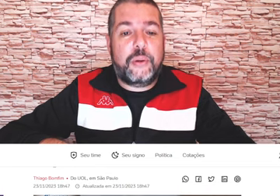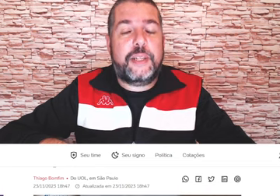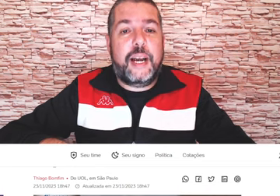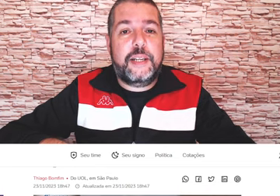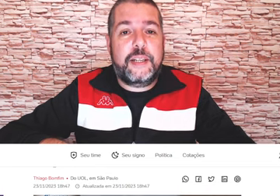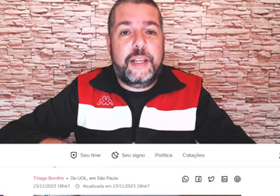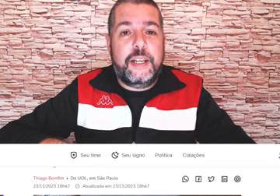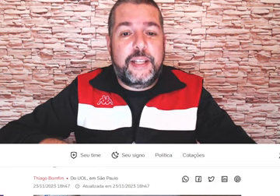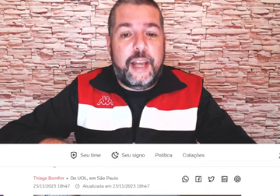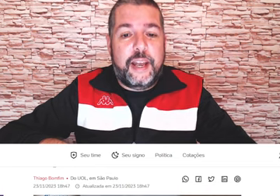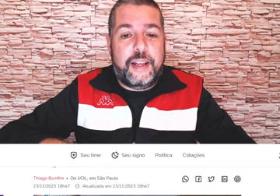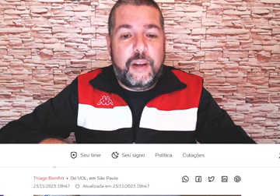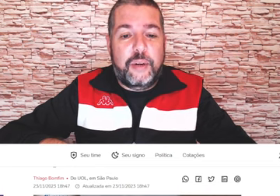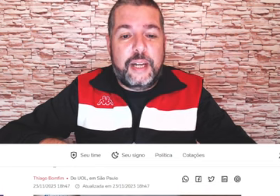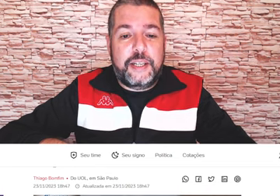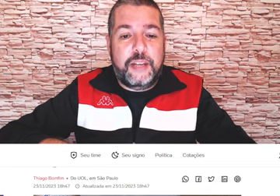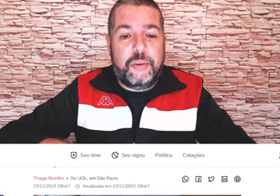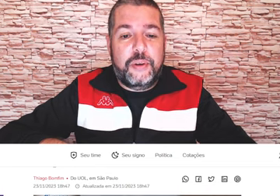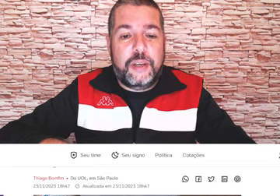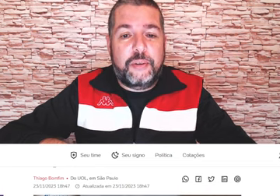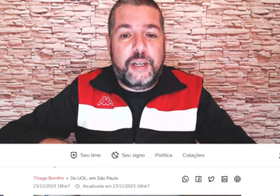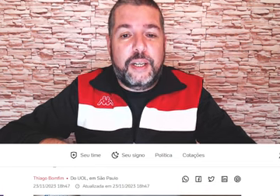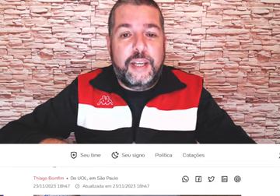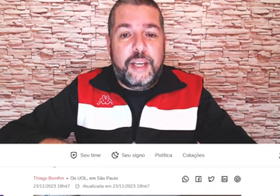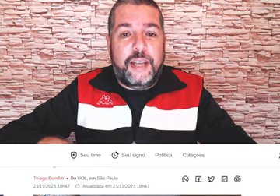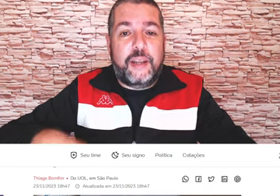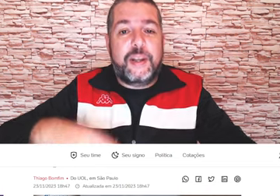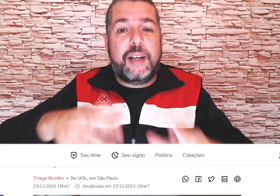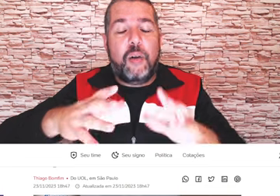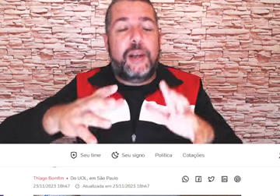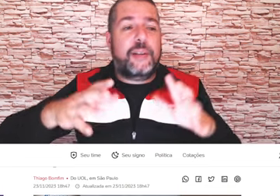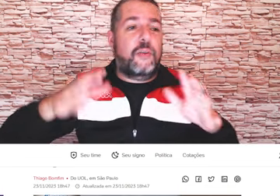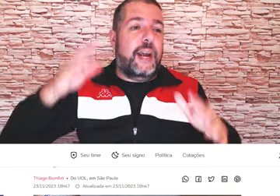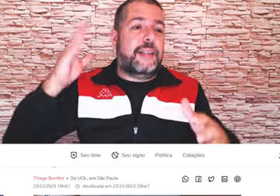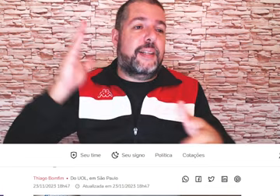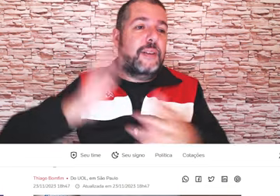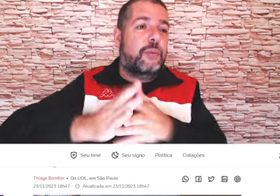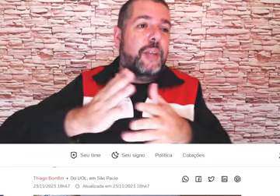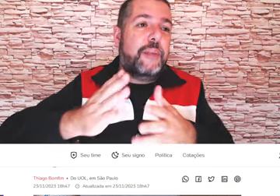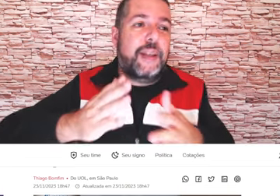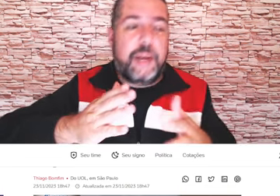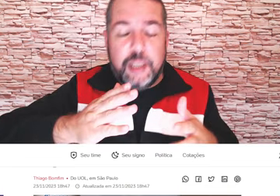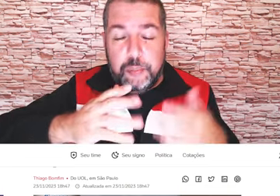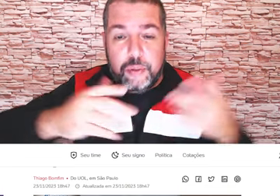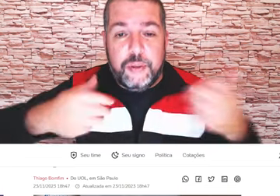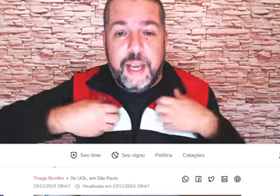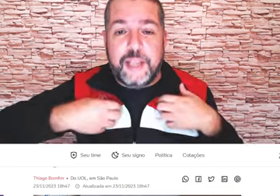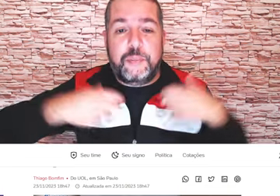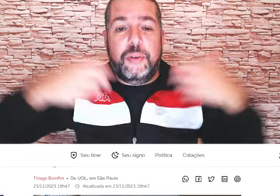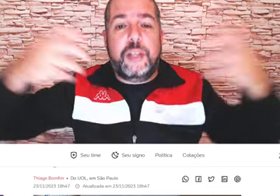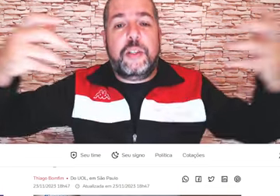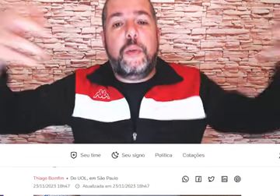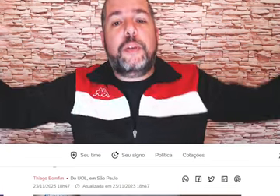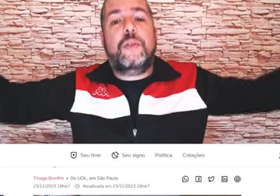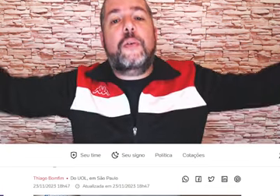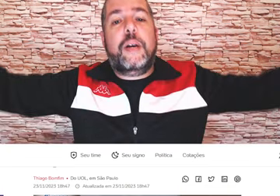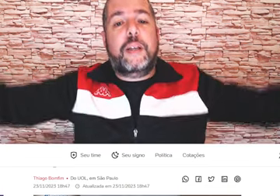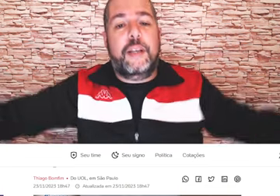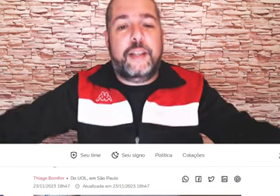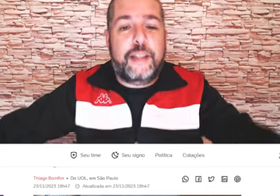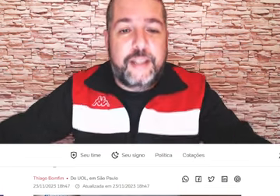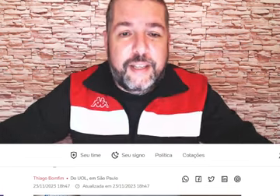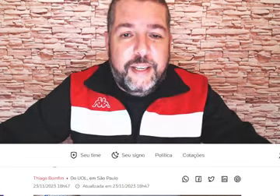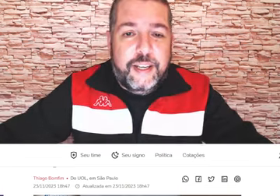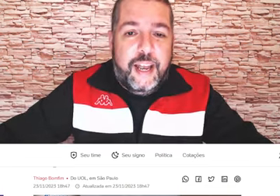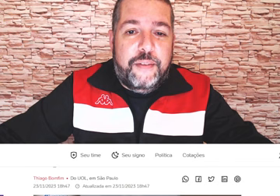tiver curiosidade, né, dá uma olhadinha aí no currículo, né? Então, ele já começa com essa, né? Estudei matemática e português, por isso eu estou